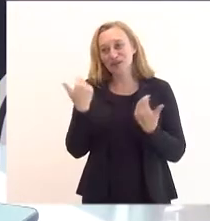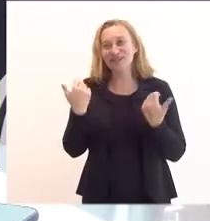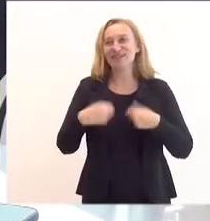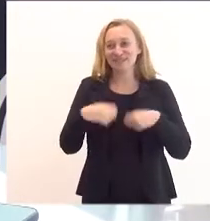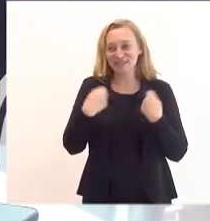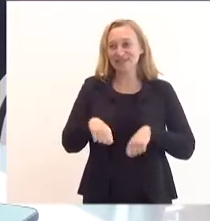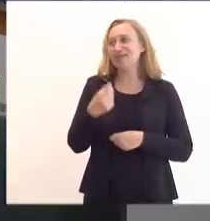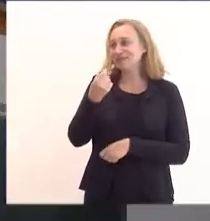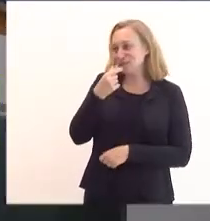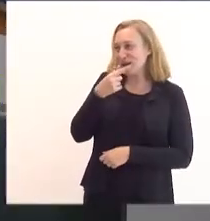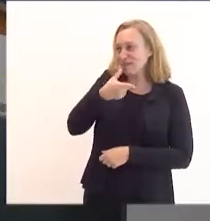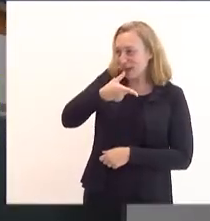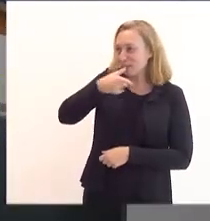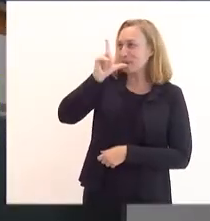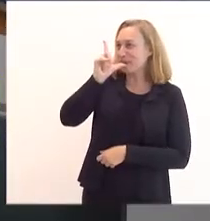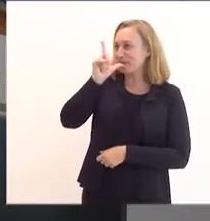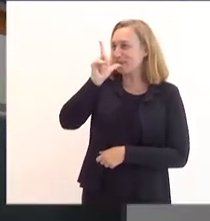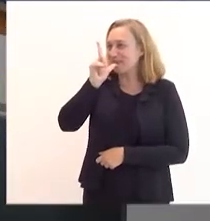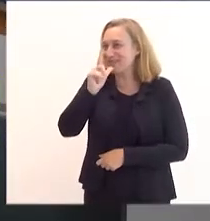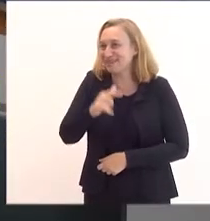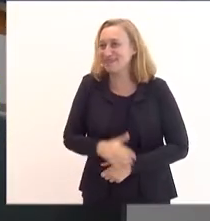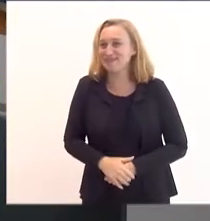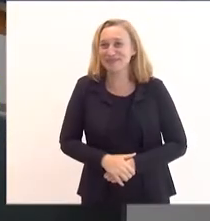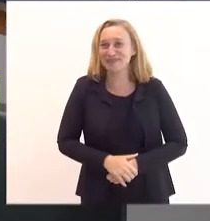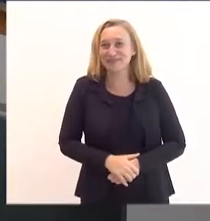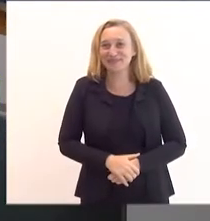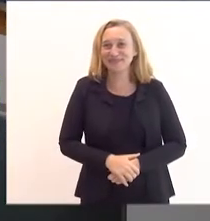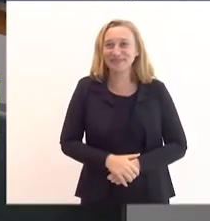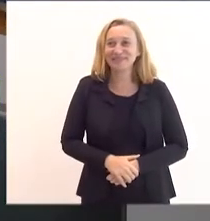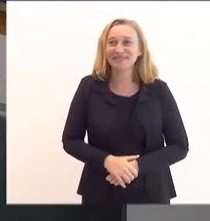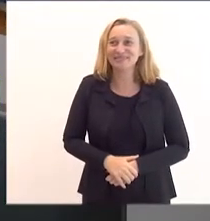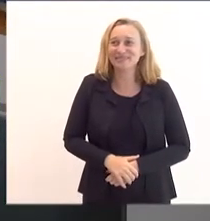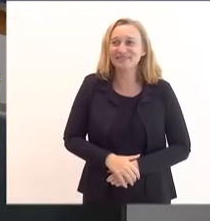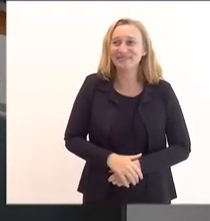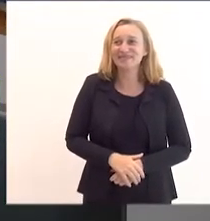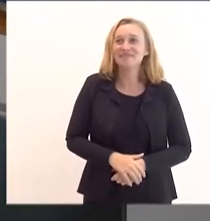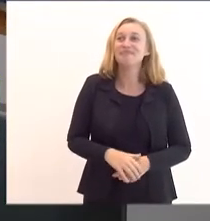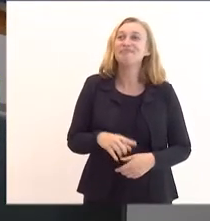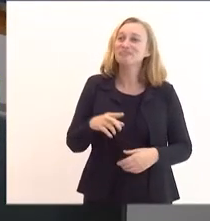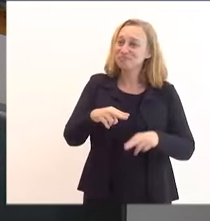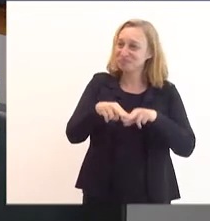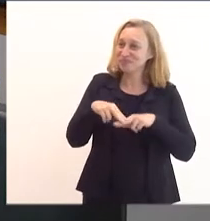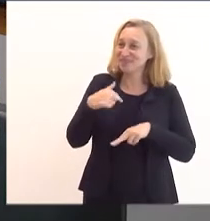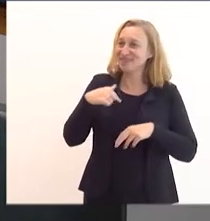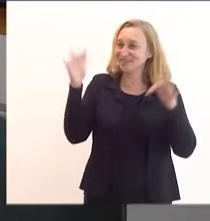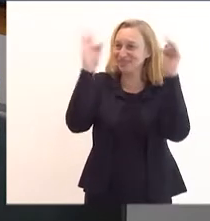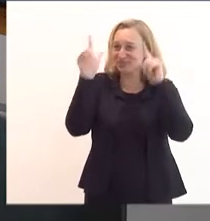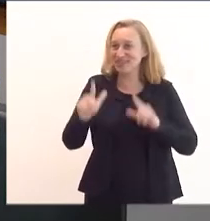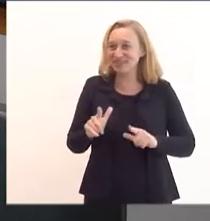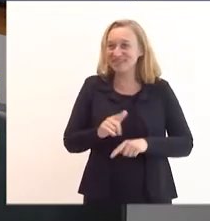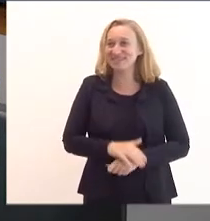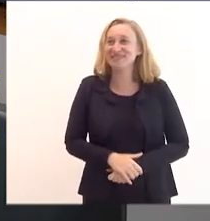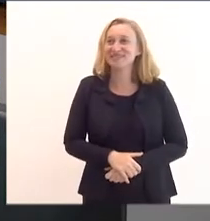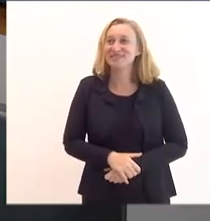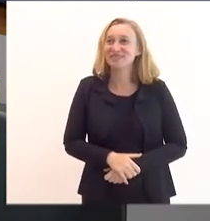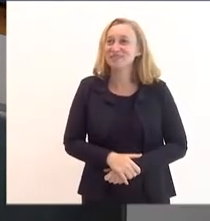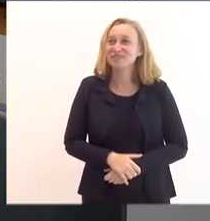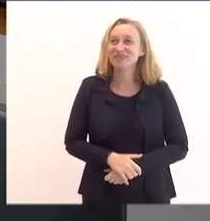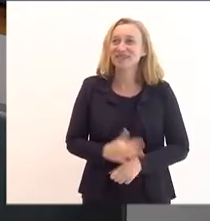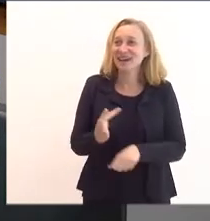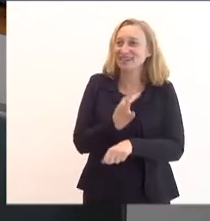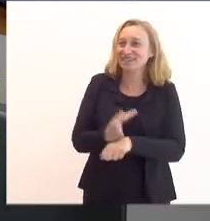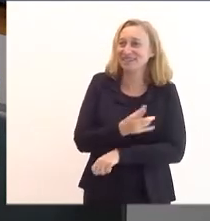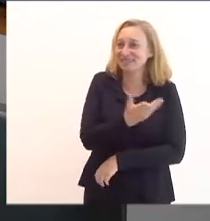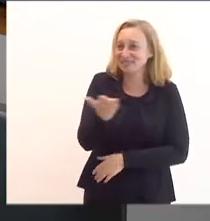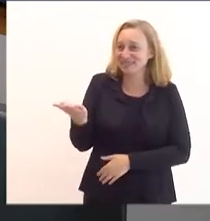necessitamos. É. Não, eu quero dizer que eu uso atualmente 3 gotas. É por isso que eu estou de bom humor. Para aguentar vocês